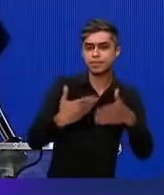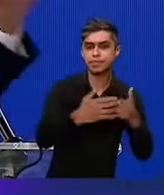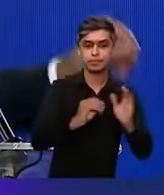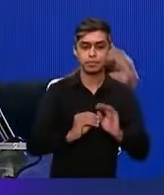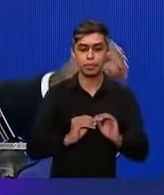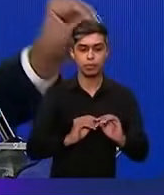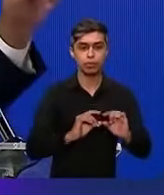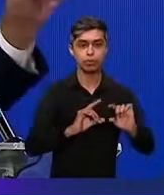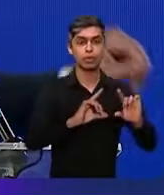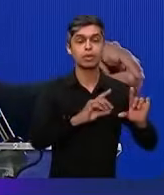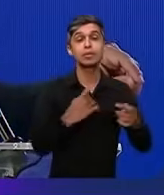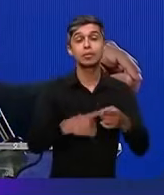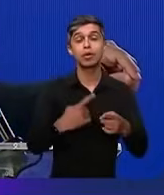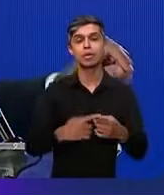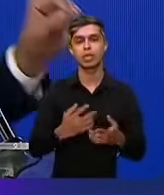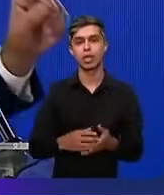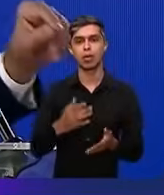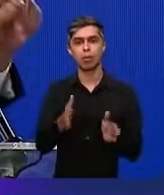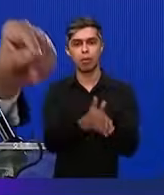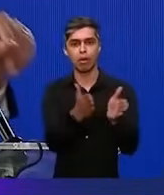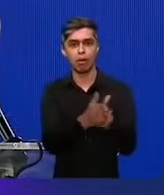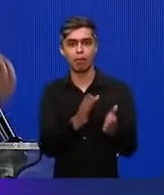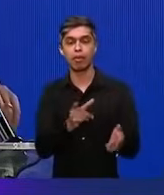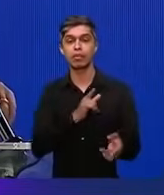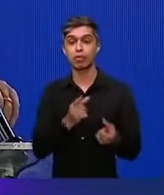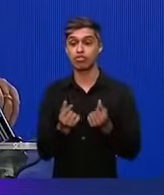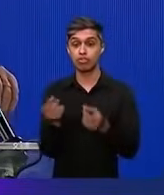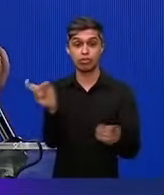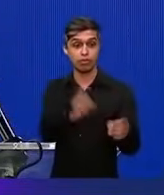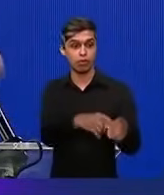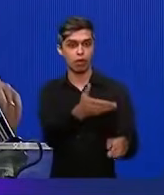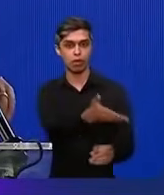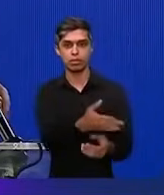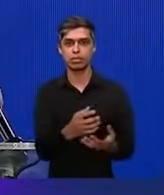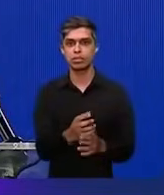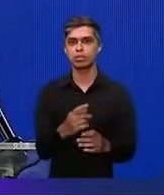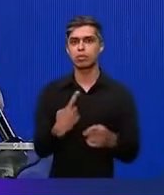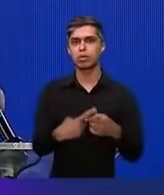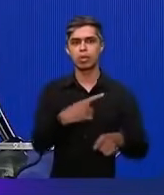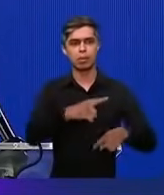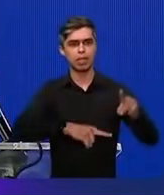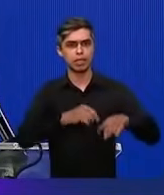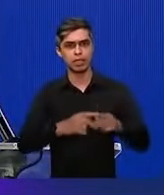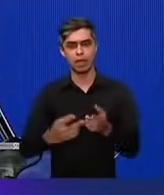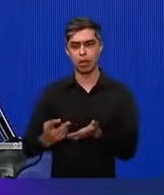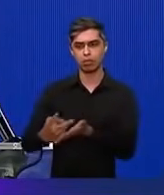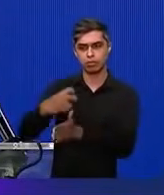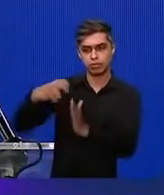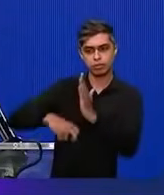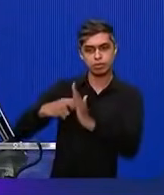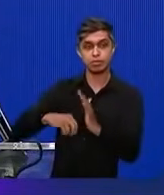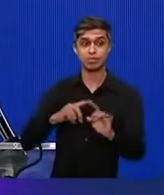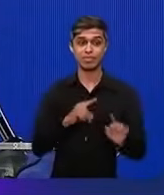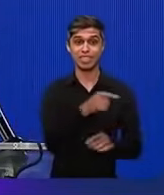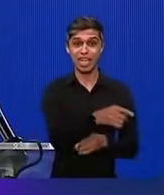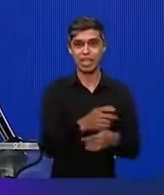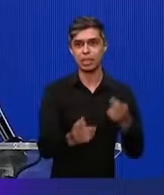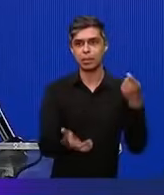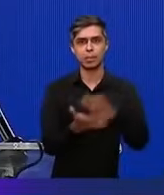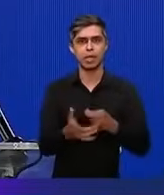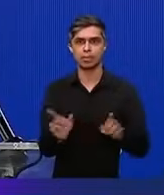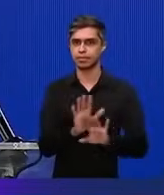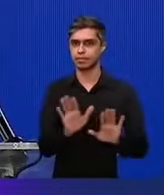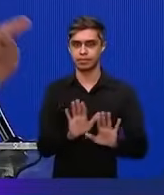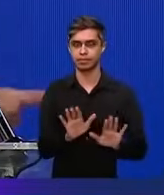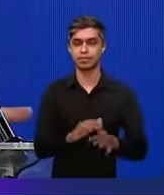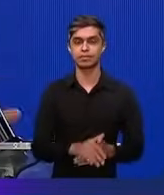pobre recebe cashback sobre um conjunto expressivo de bens tributados, mas que ele não vai pagar imposto.